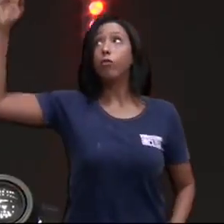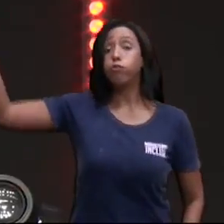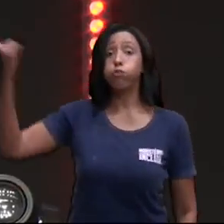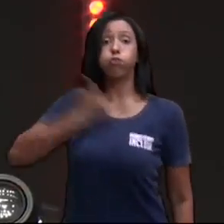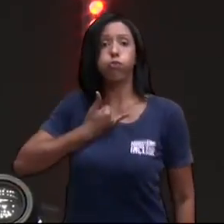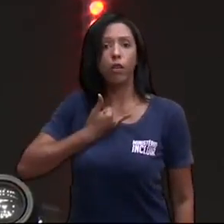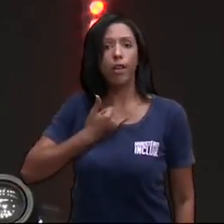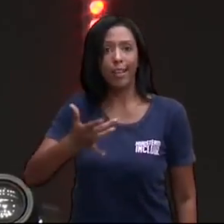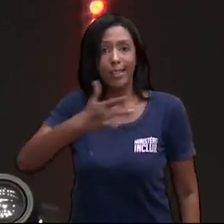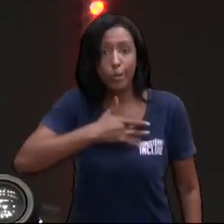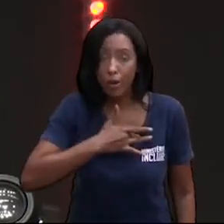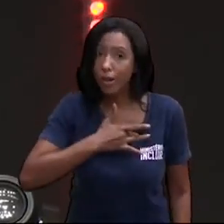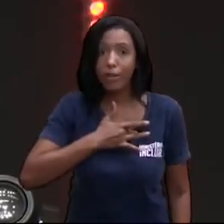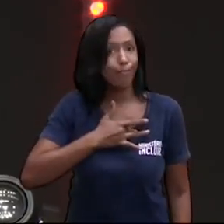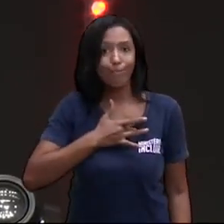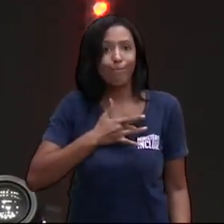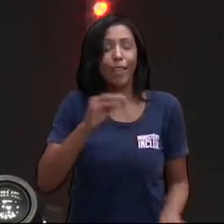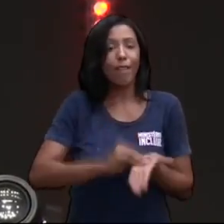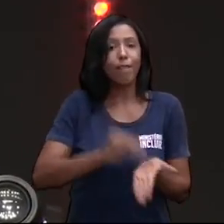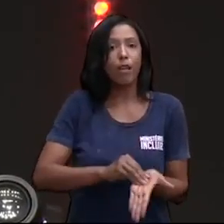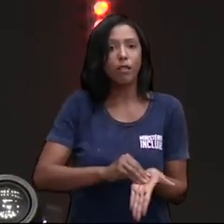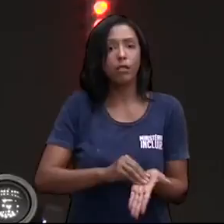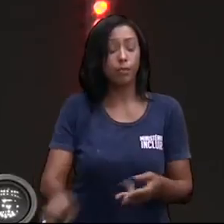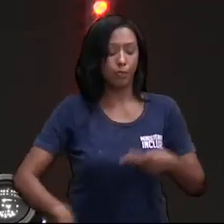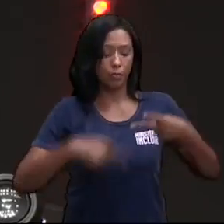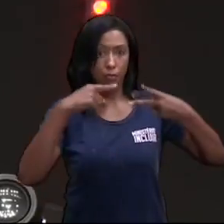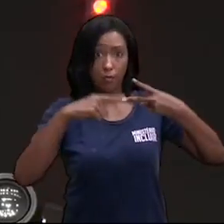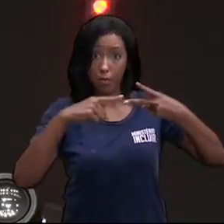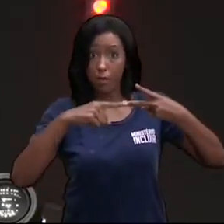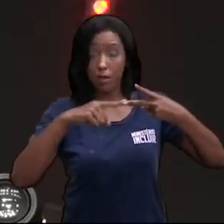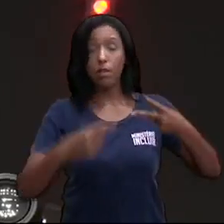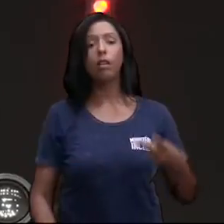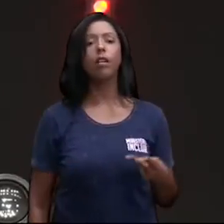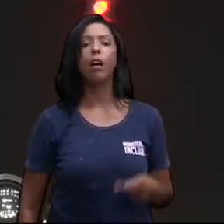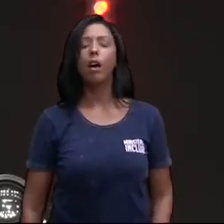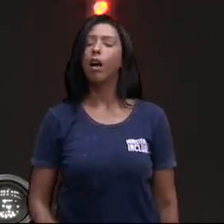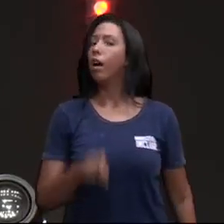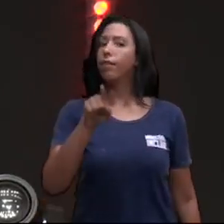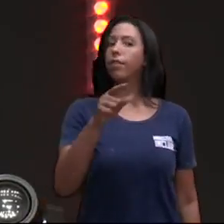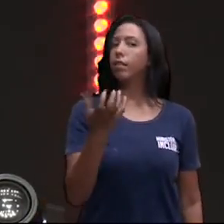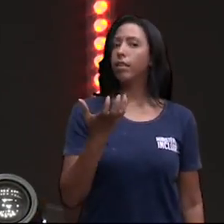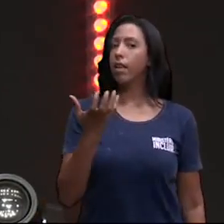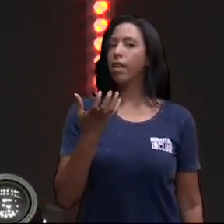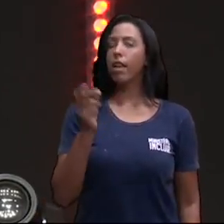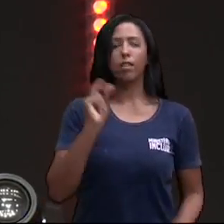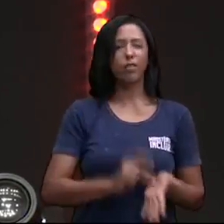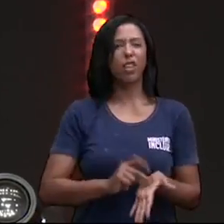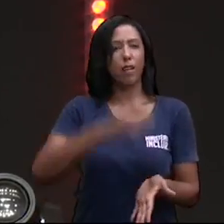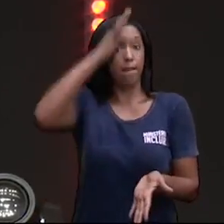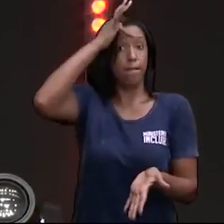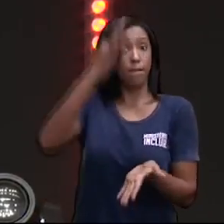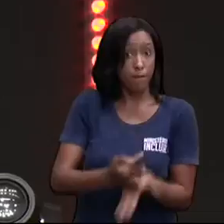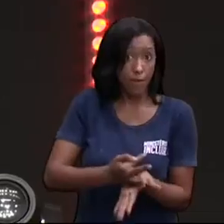você quem tá entendendo em segundo lugar e se você quer realmente ter